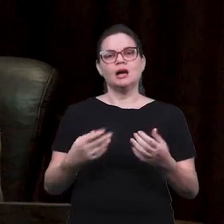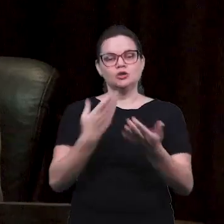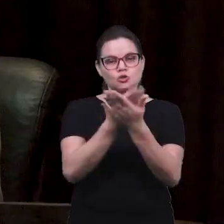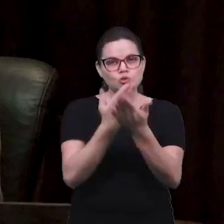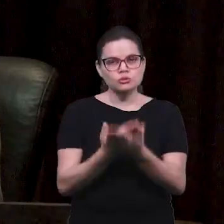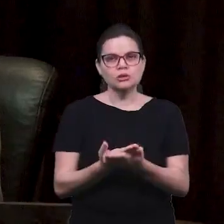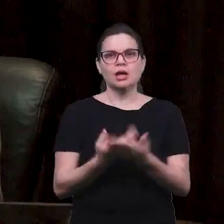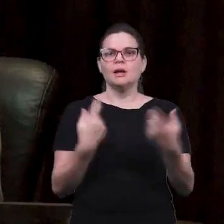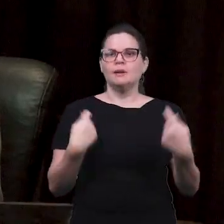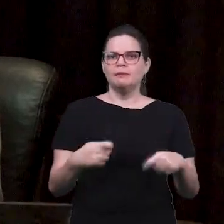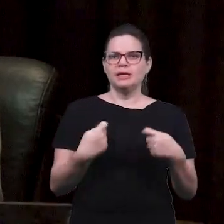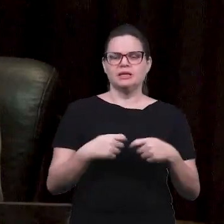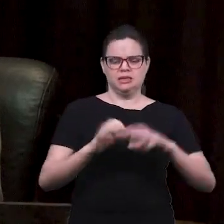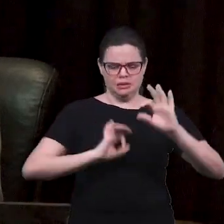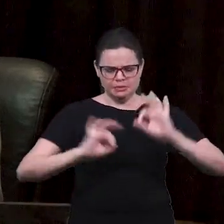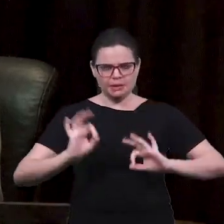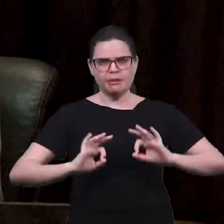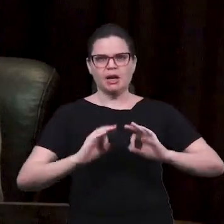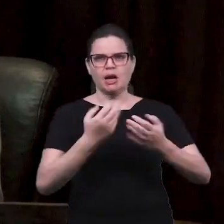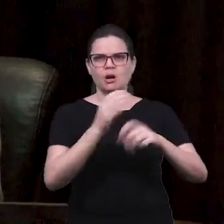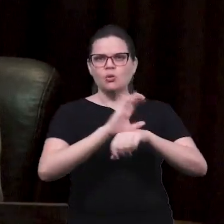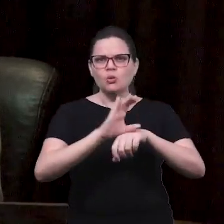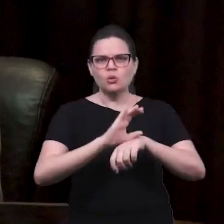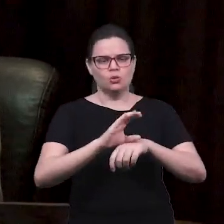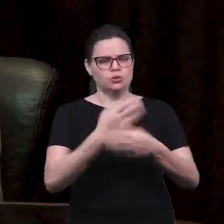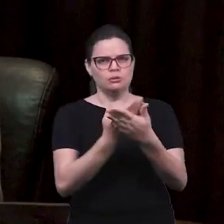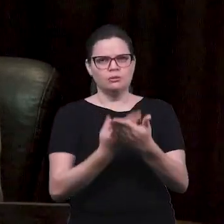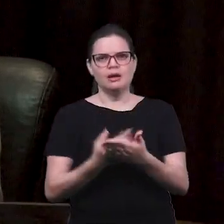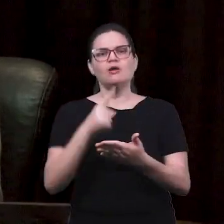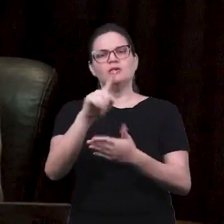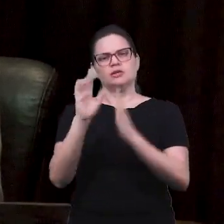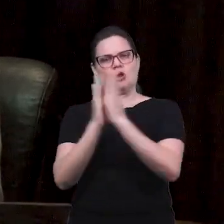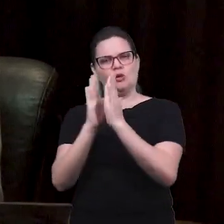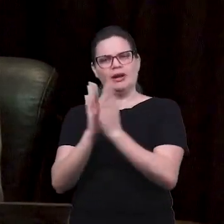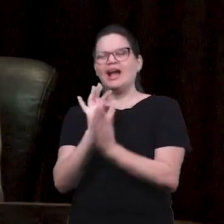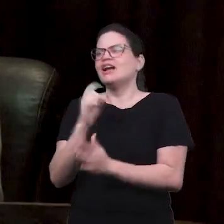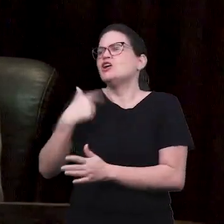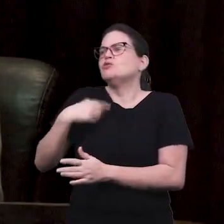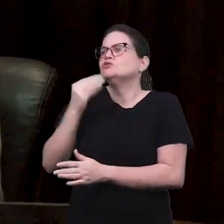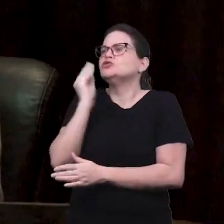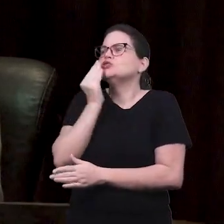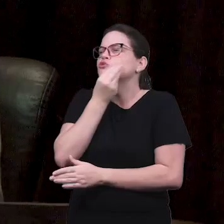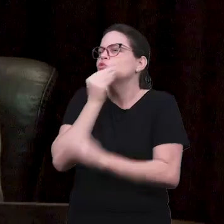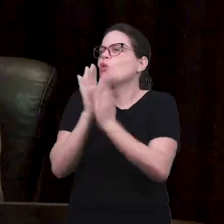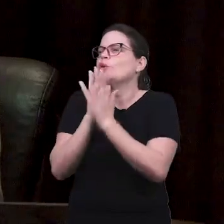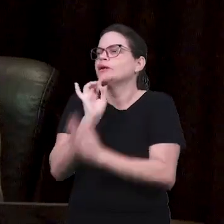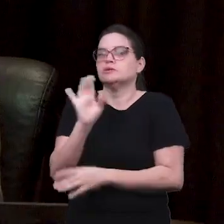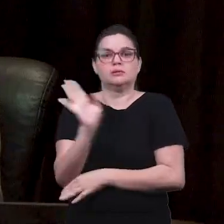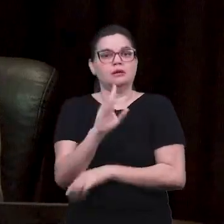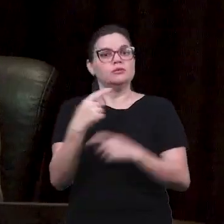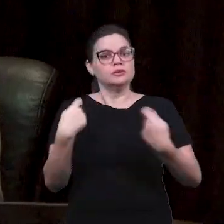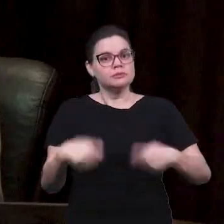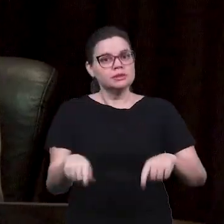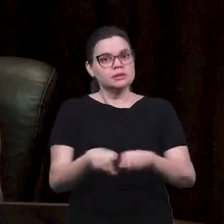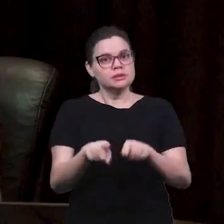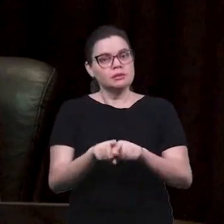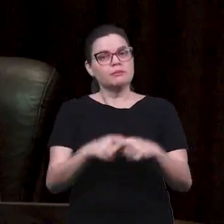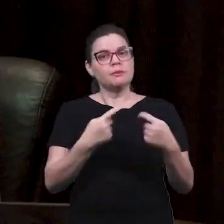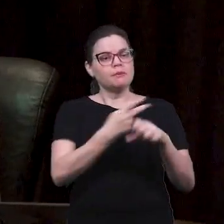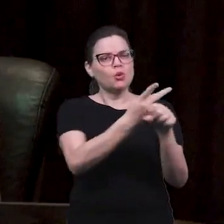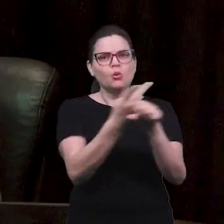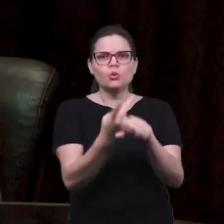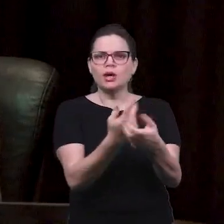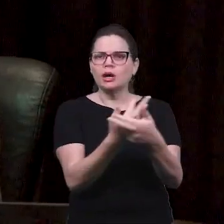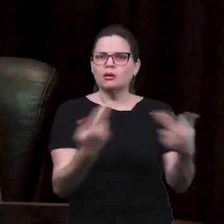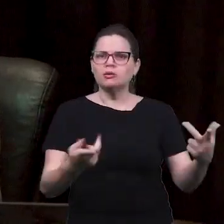não. Você vai orar, vai jejuar, vai buscar, mas do Senhor, mas também você vai buscar as portas. O Senhor